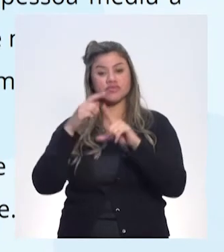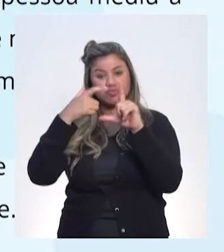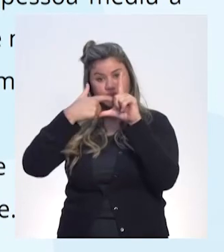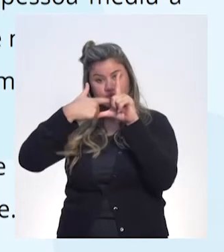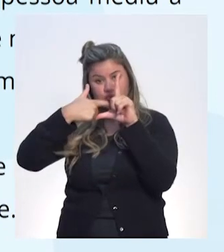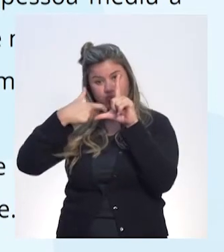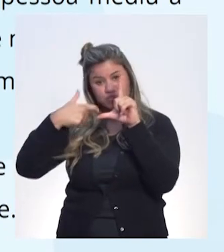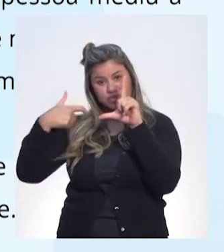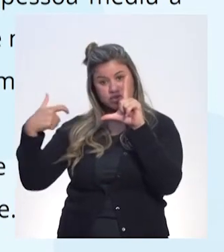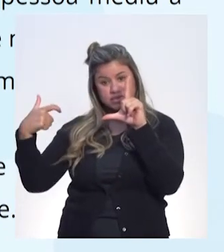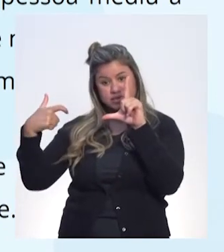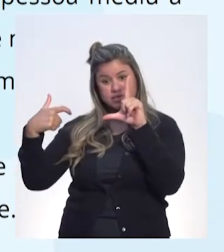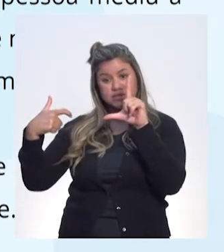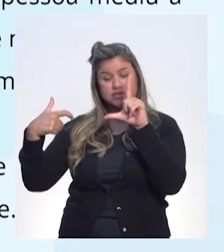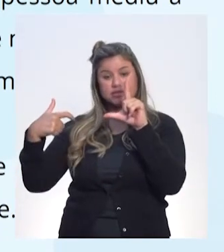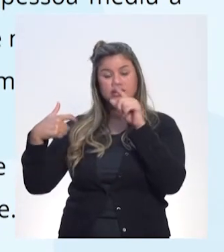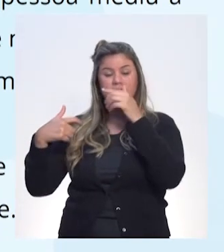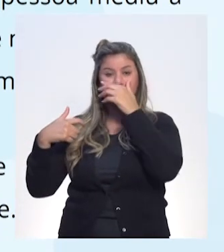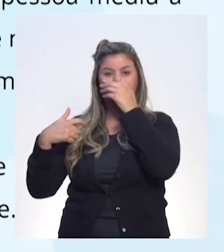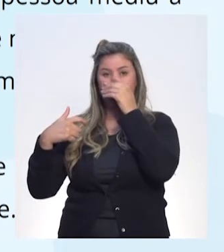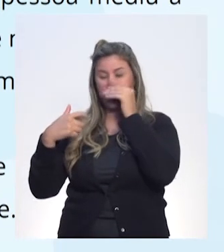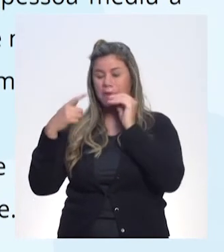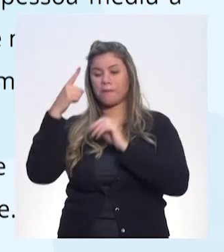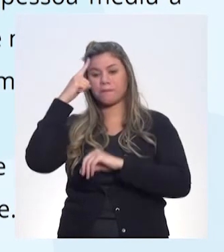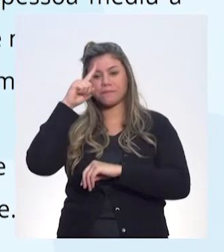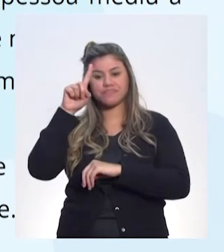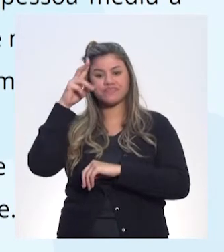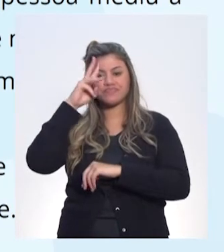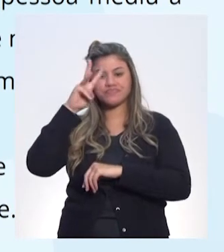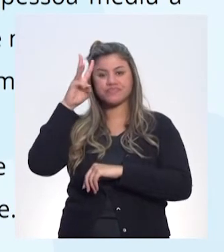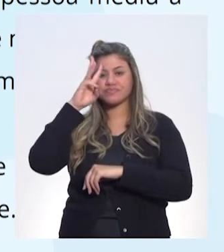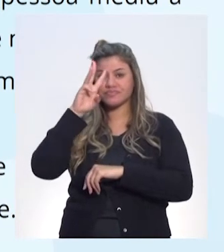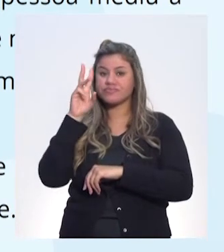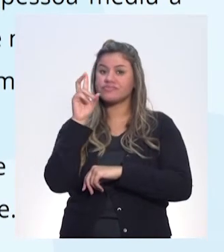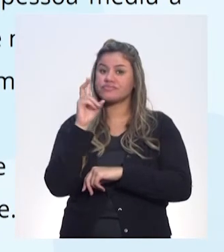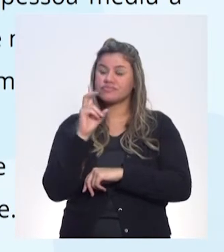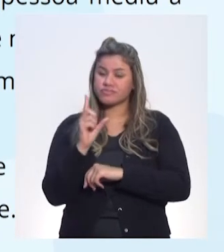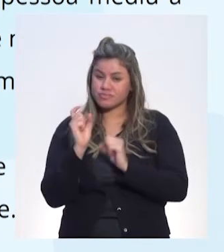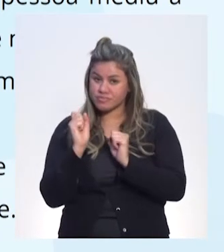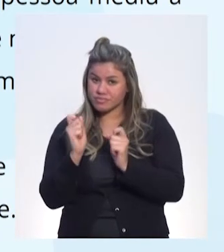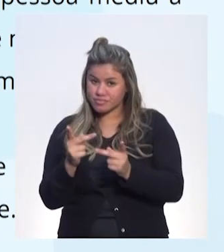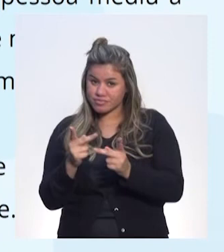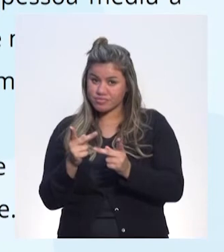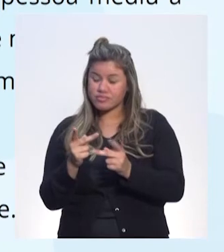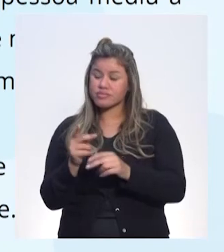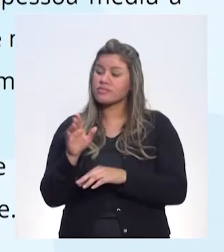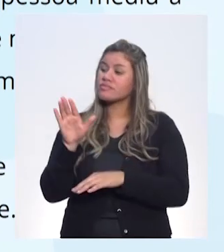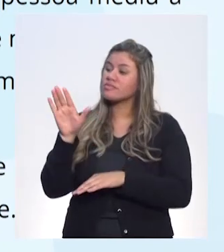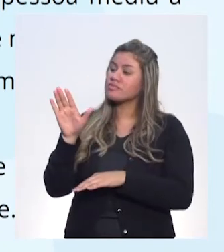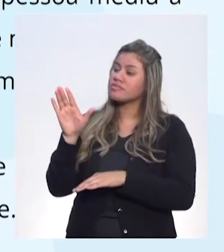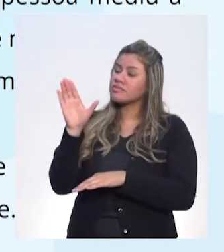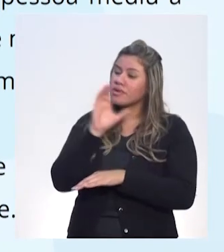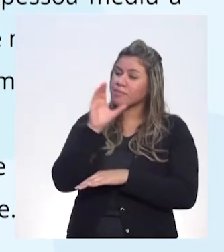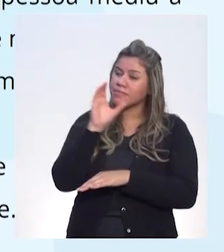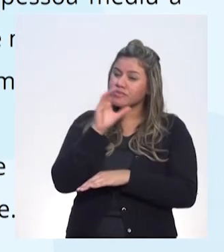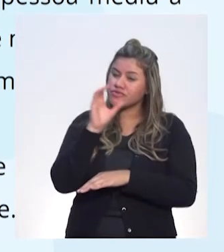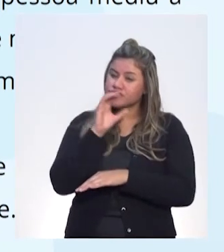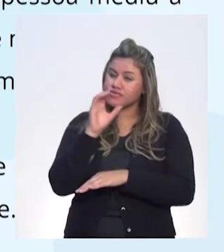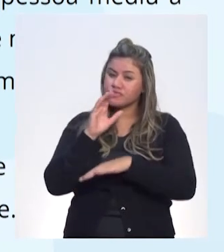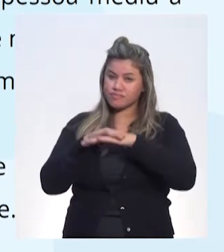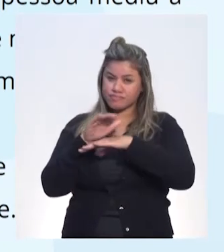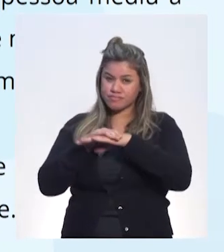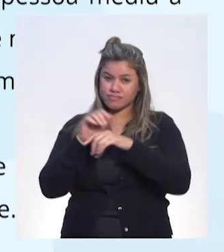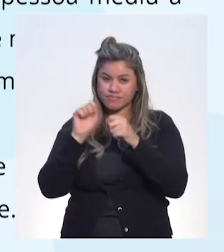X, coloque esse ciclo de 3 dias, ok? Vamos lá, pessoal. Rapidamente, vamos